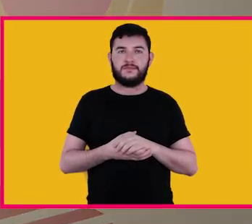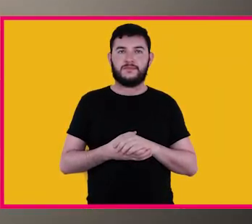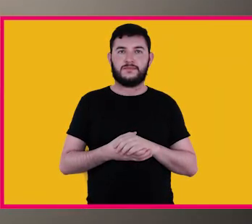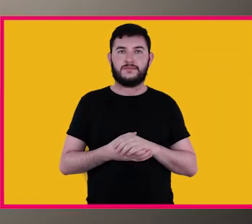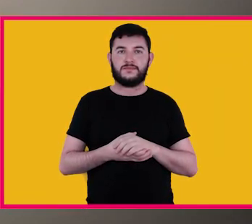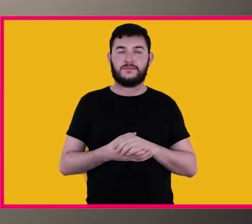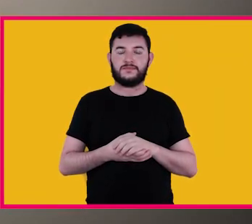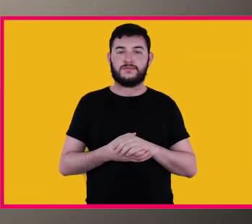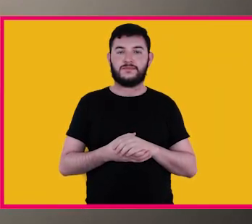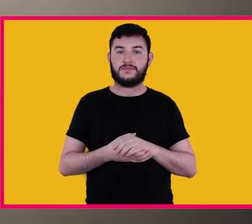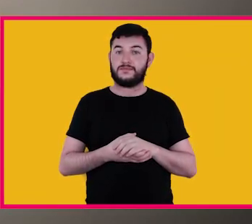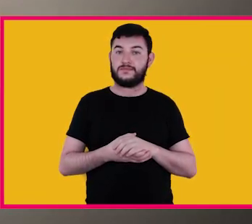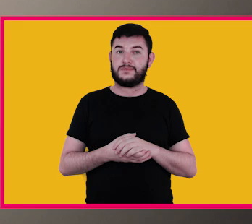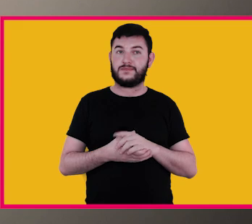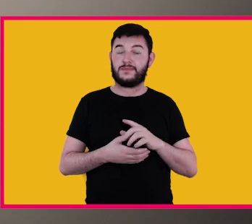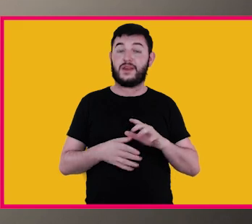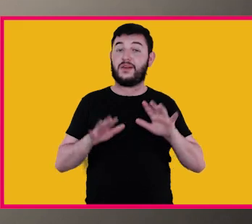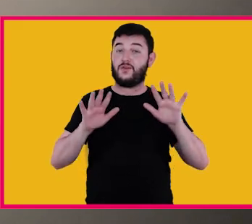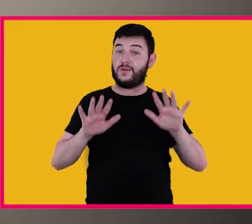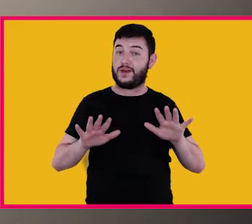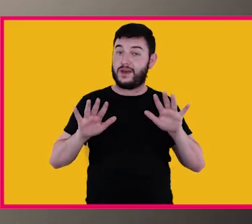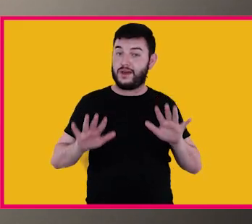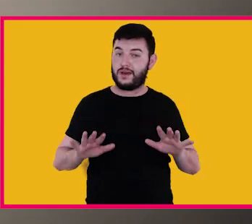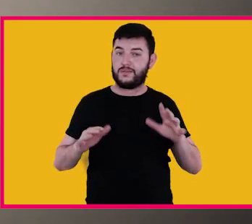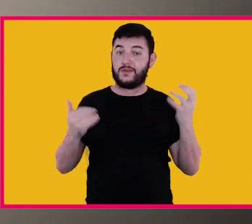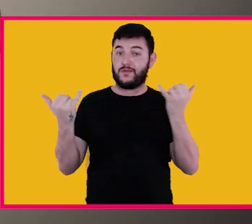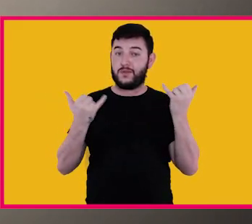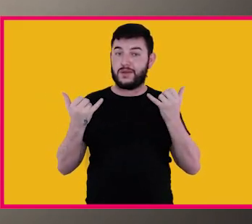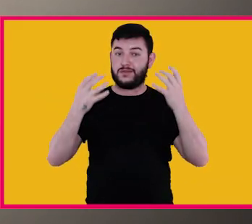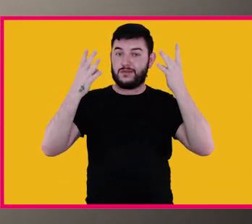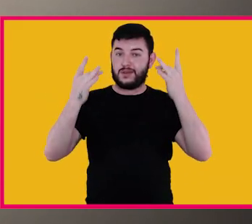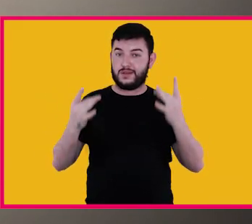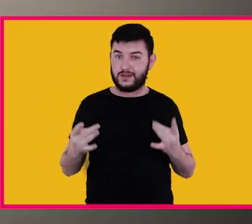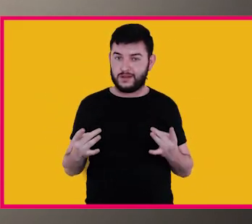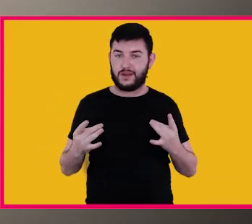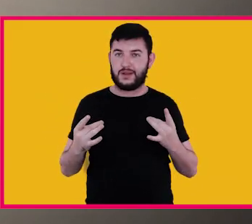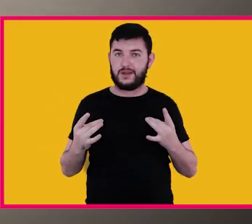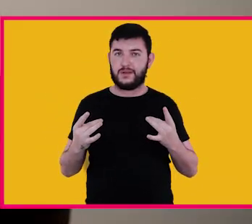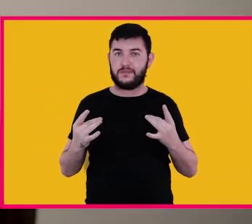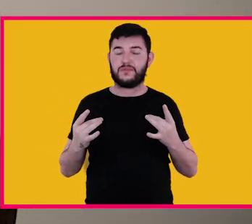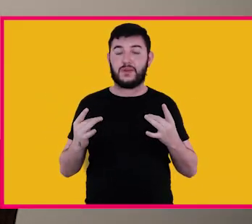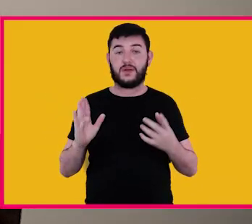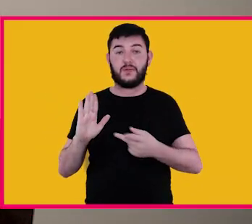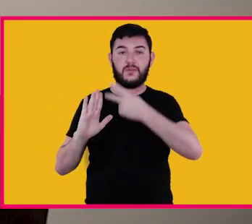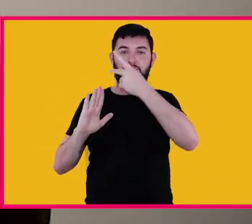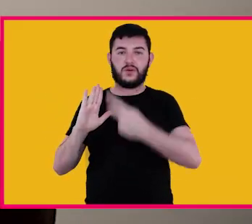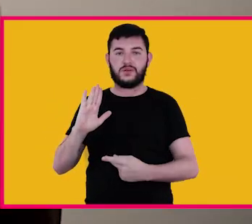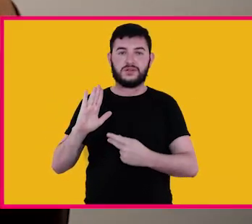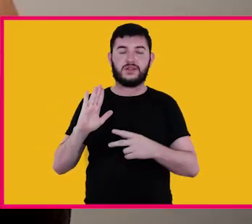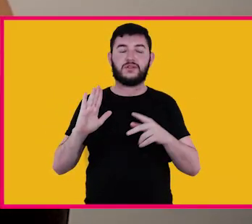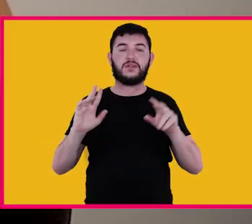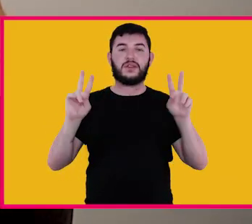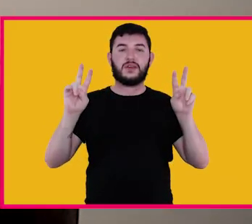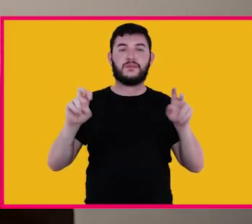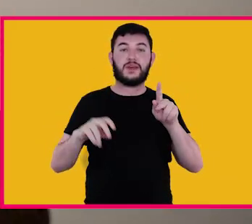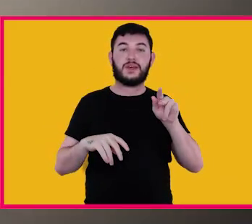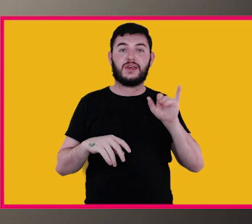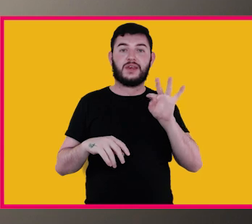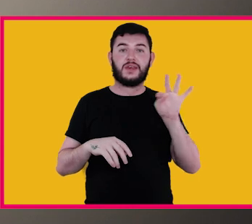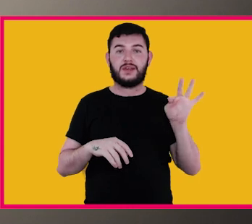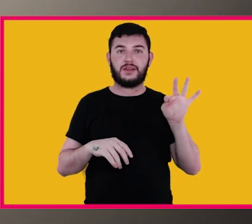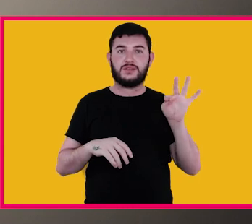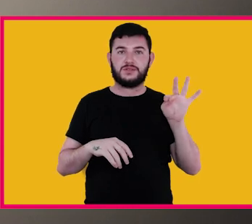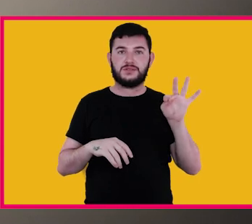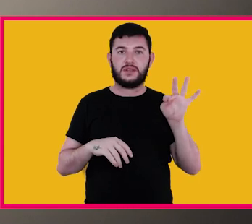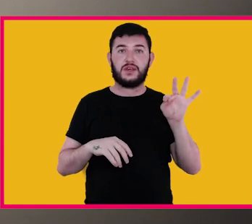Bom, pessoal, então agora a gente vai olhar com calma para esses últimos elementos que compõem o pacote de projetos, que a gente chamou de kit de urbanização.